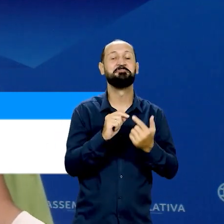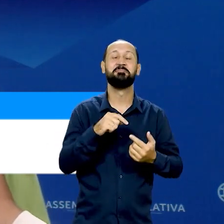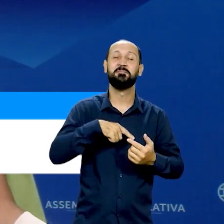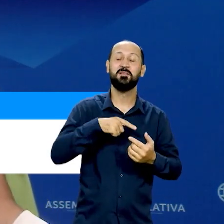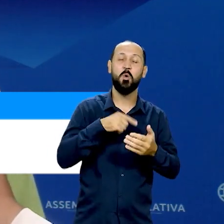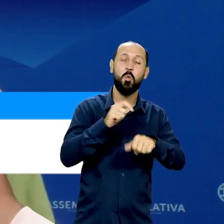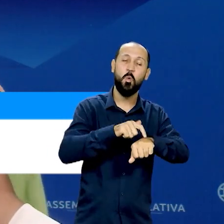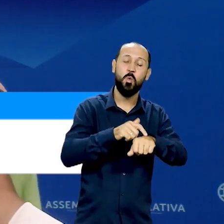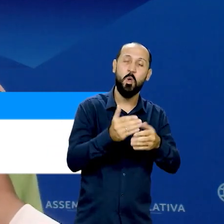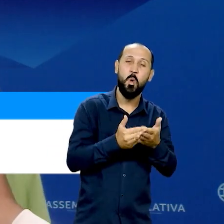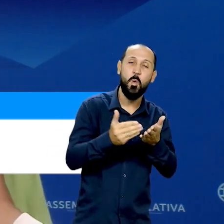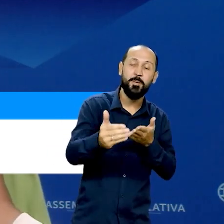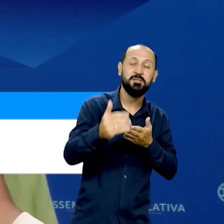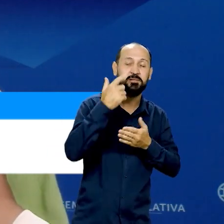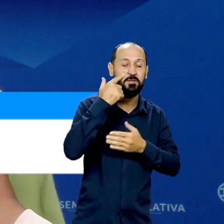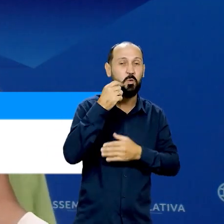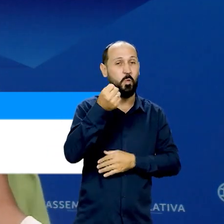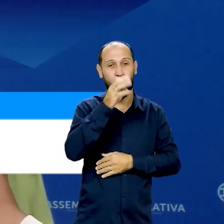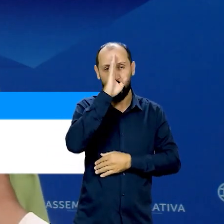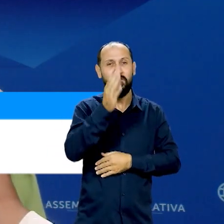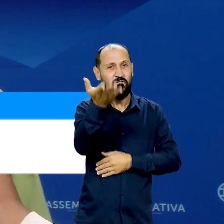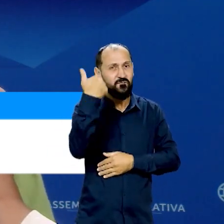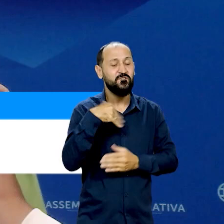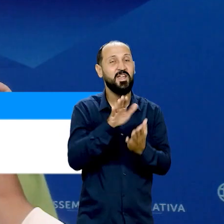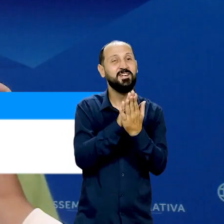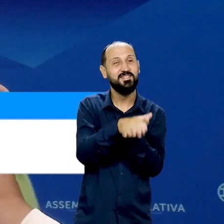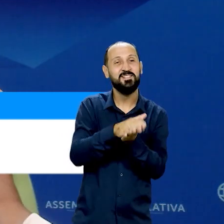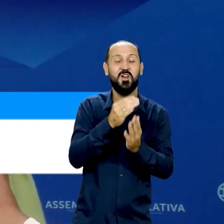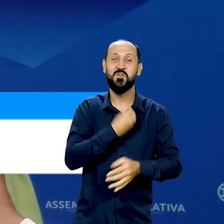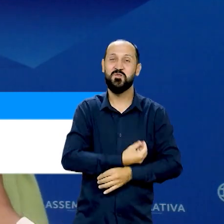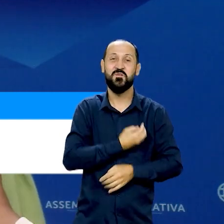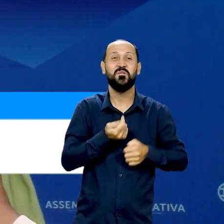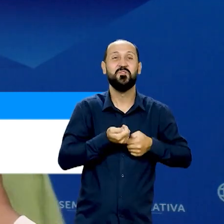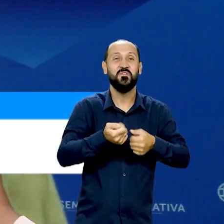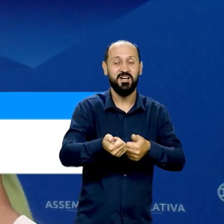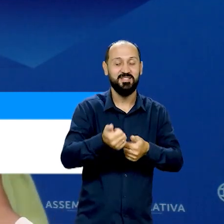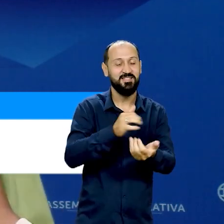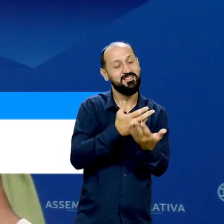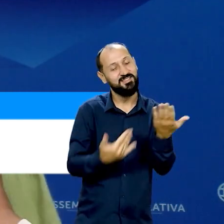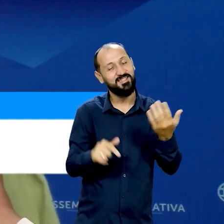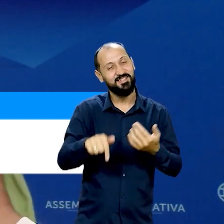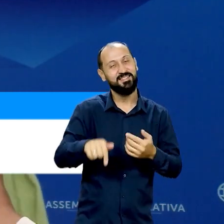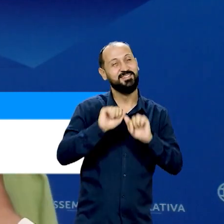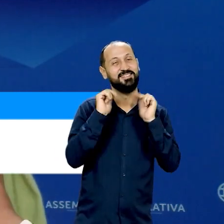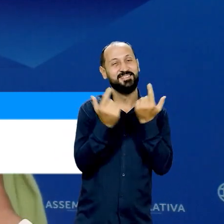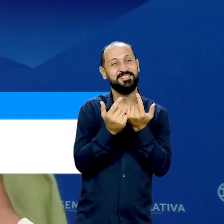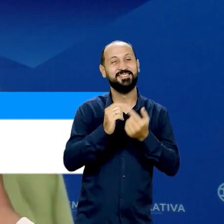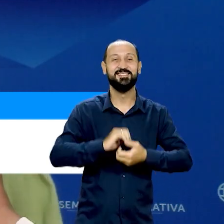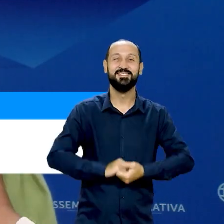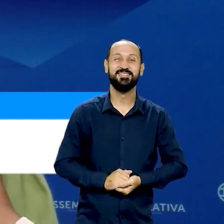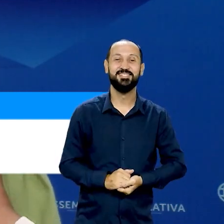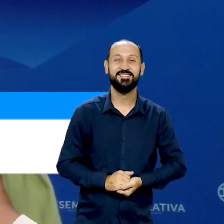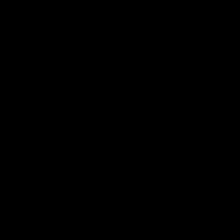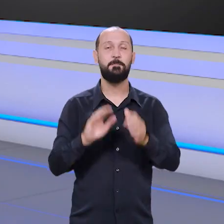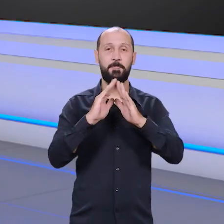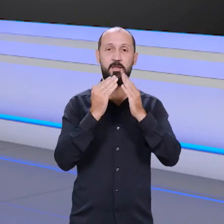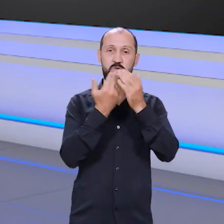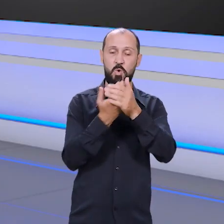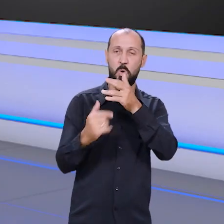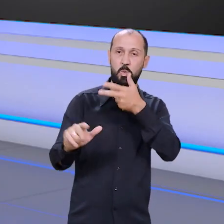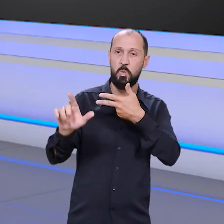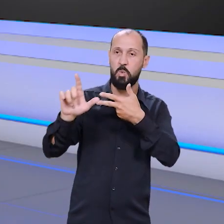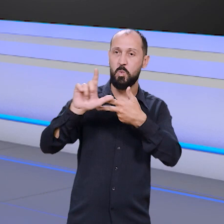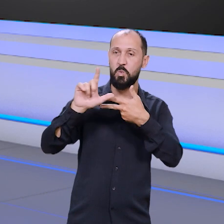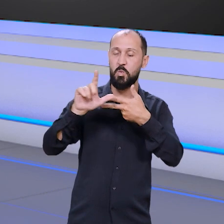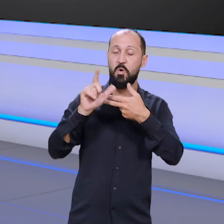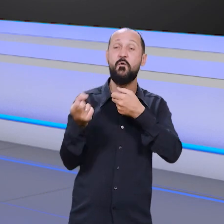Assembleia Legislativa, a partir das 8 horas. Venha doar vida, venha doar sangue aqui na Assembleia Legislativa. A